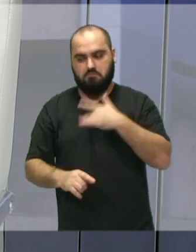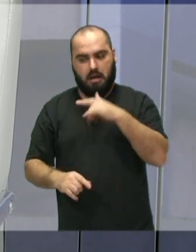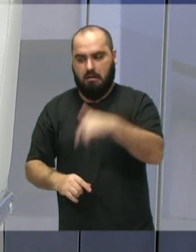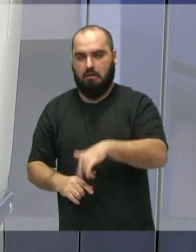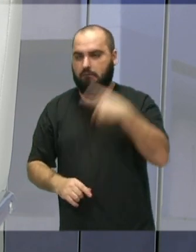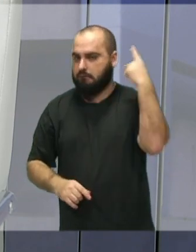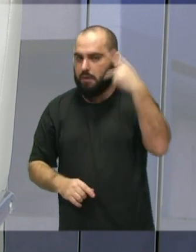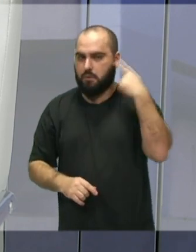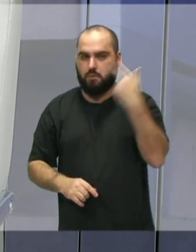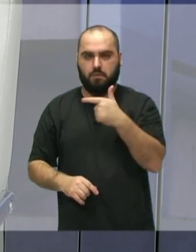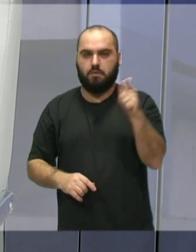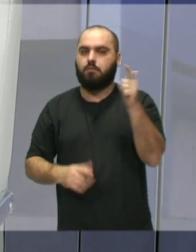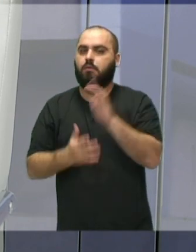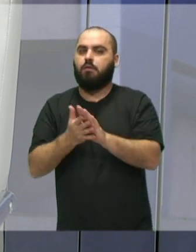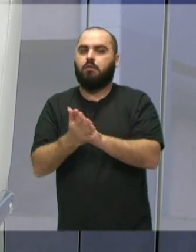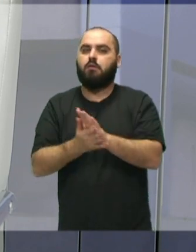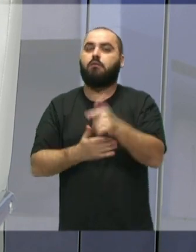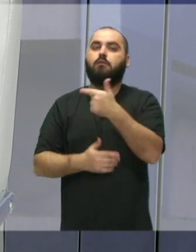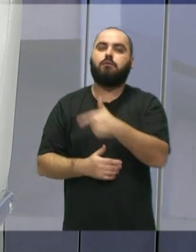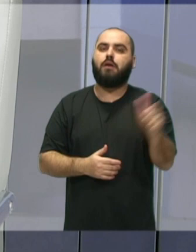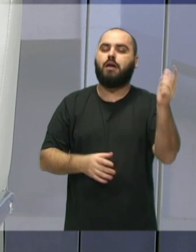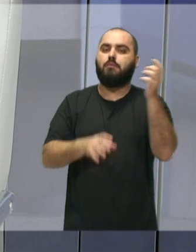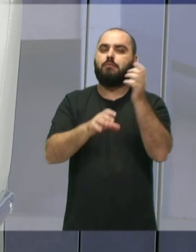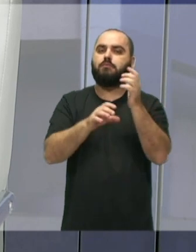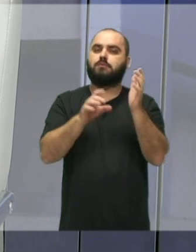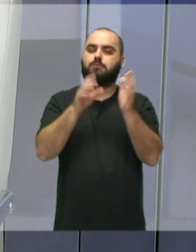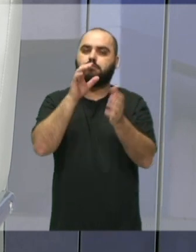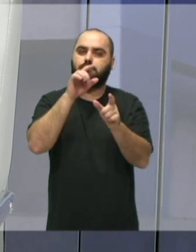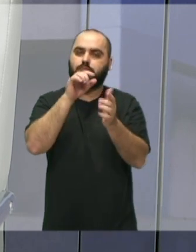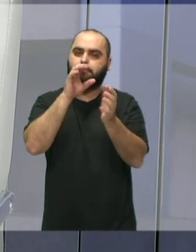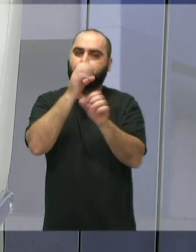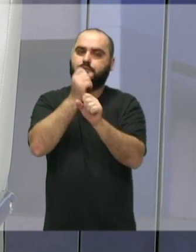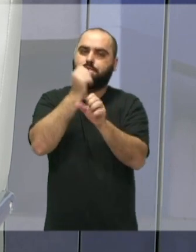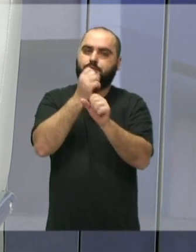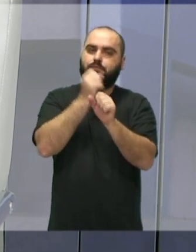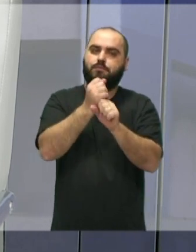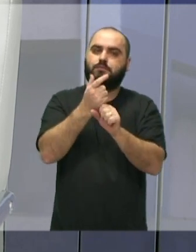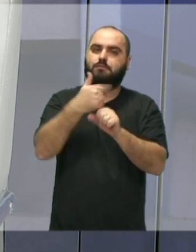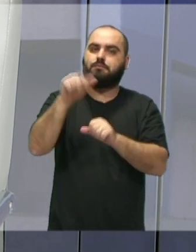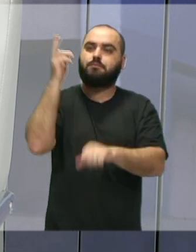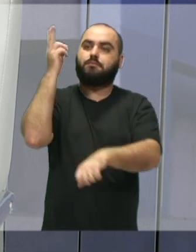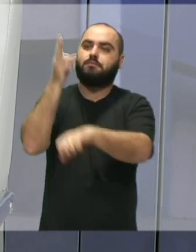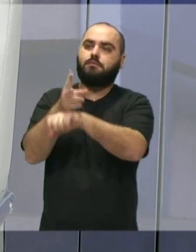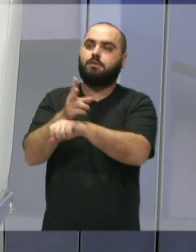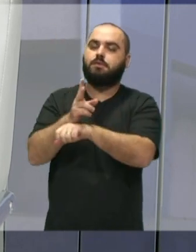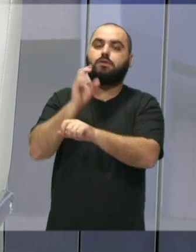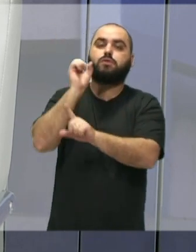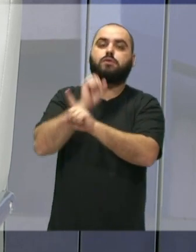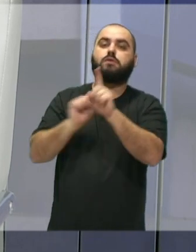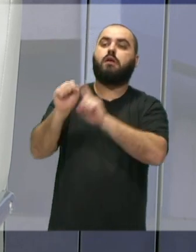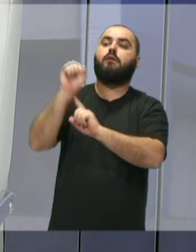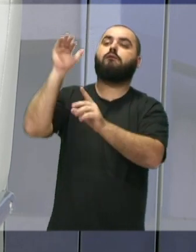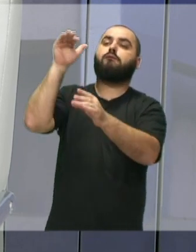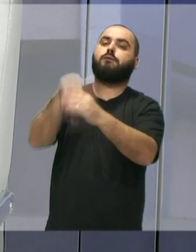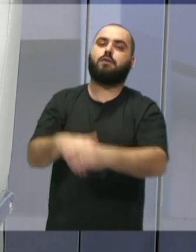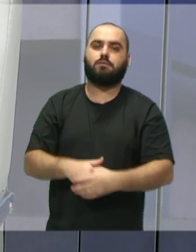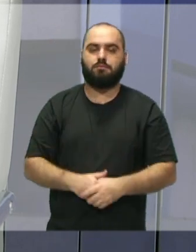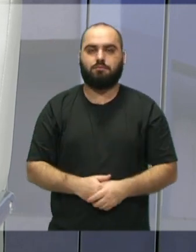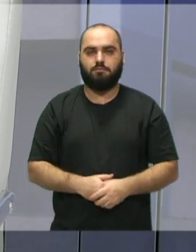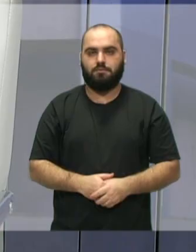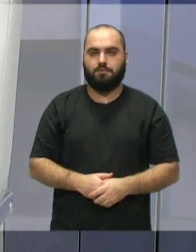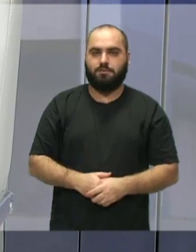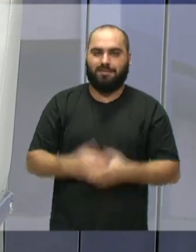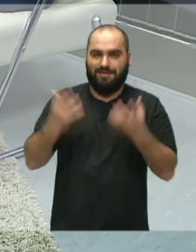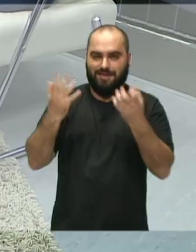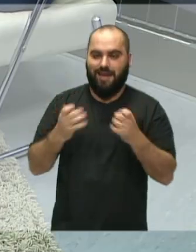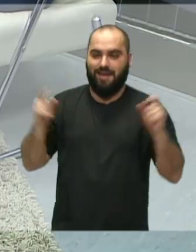né? Que vai dar ali uma pontuação para depois os vídeos irem de forma popular. O que a gente quer é isso, é educar. E essa eu acho que é